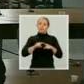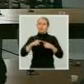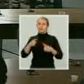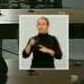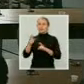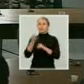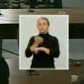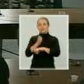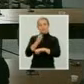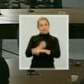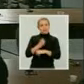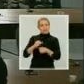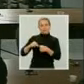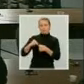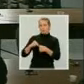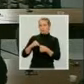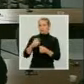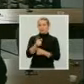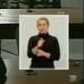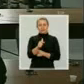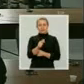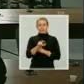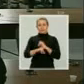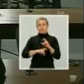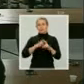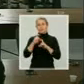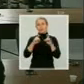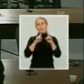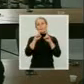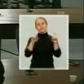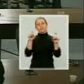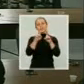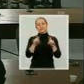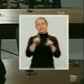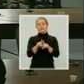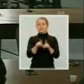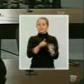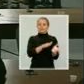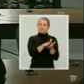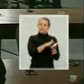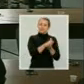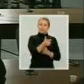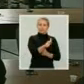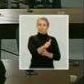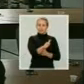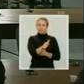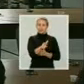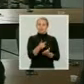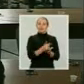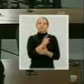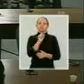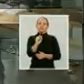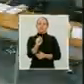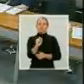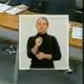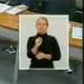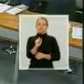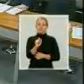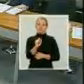os municípios não tinham computador, muito menos impressoras brais. Então, o que aconteceu? Foi uma